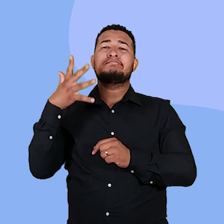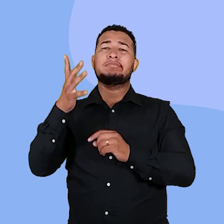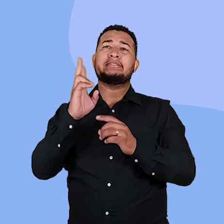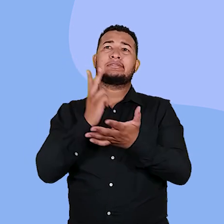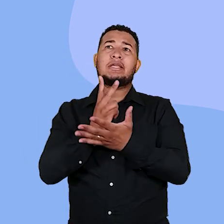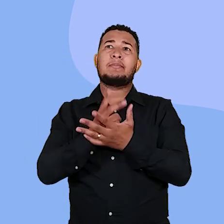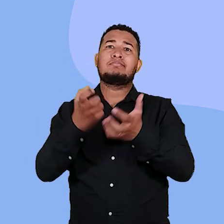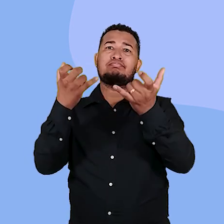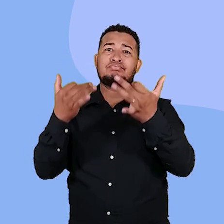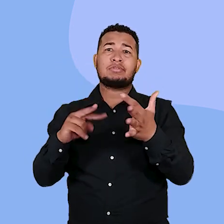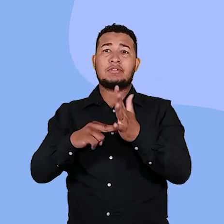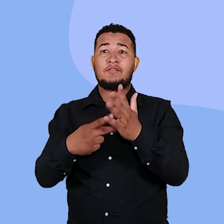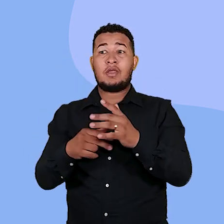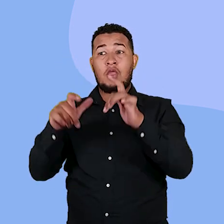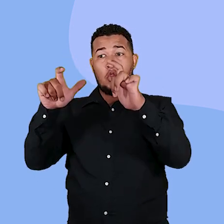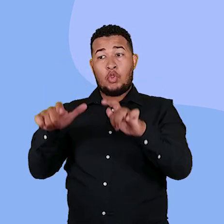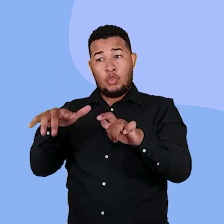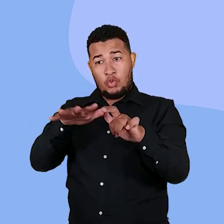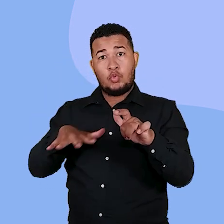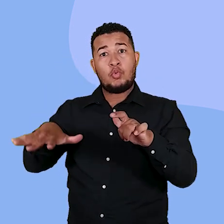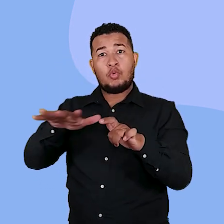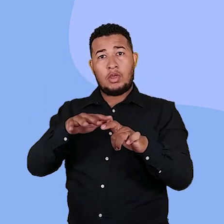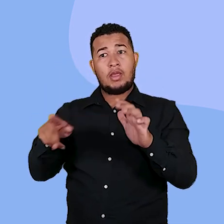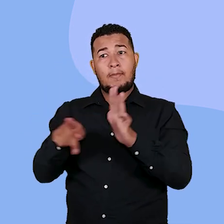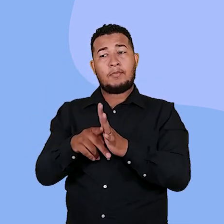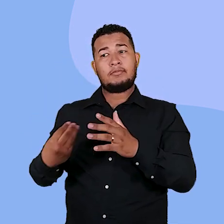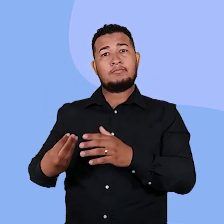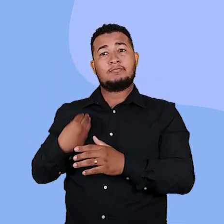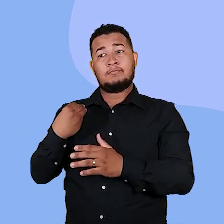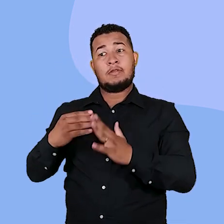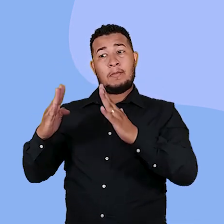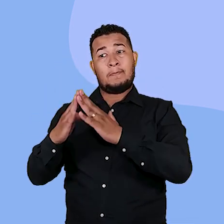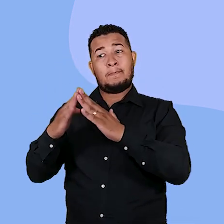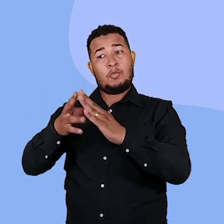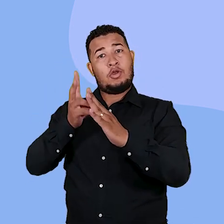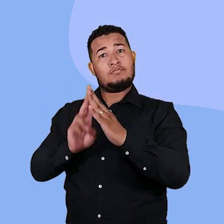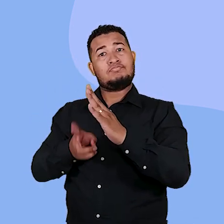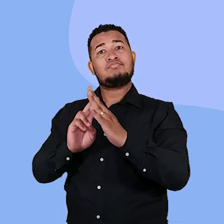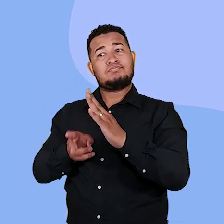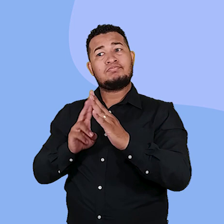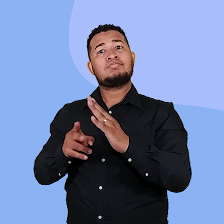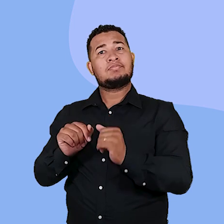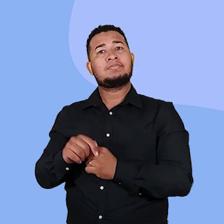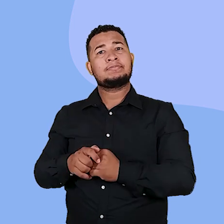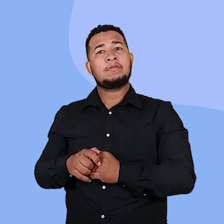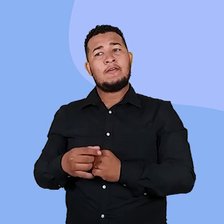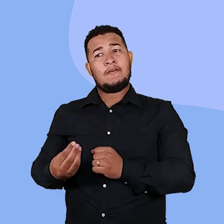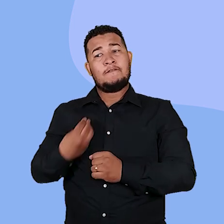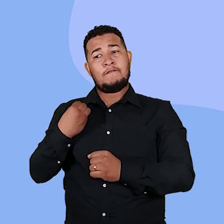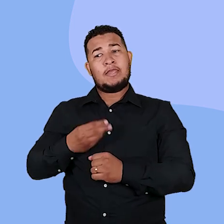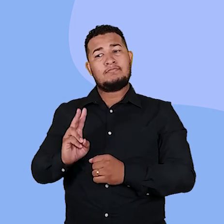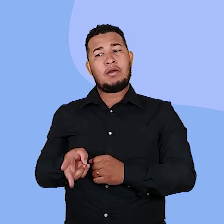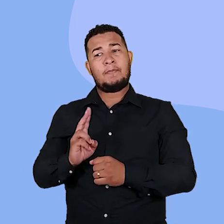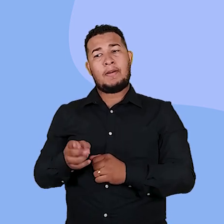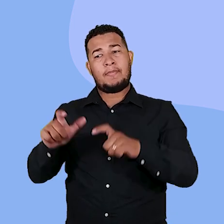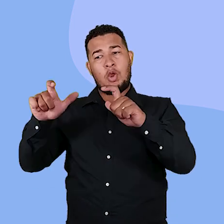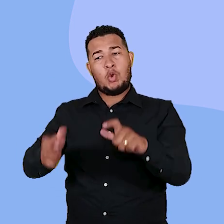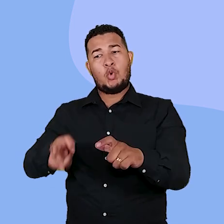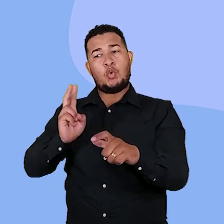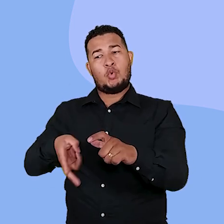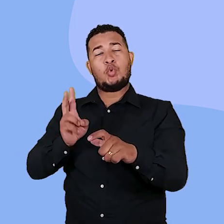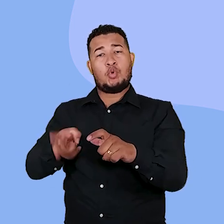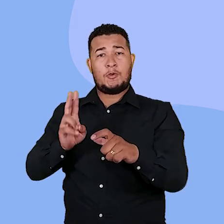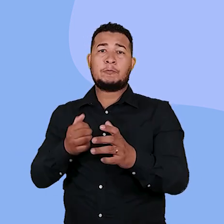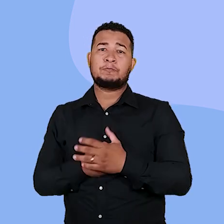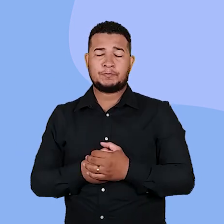televisão. O que é? É o lugar, a residência de um organismo ou espécie no ambiente onde ele vive,